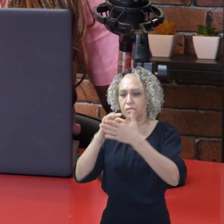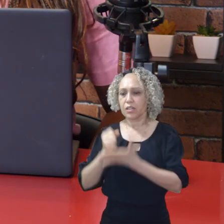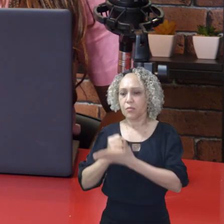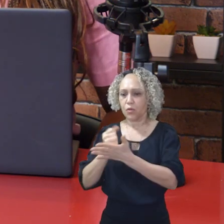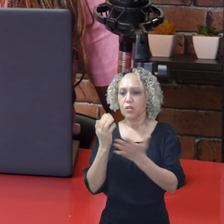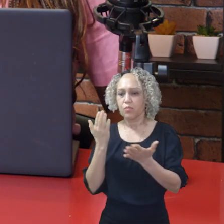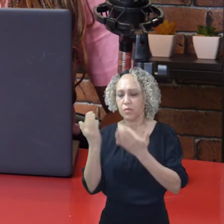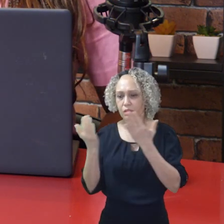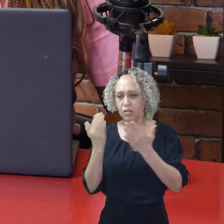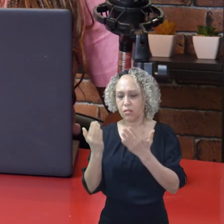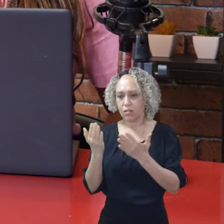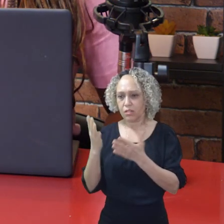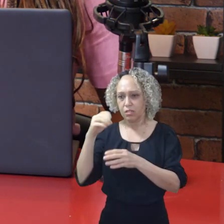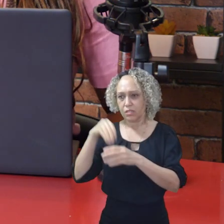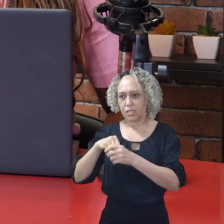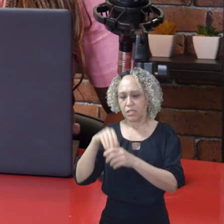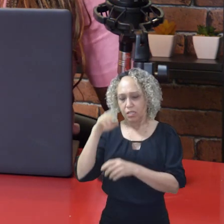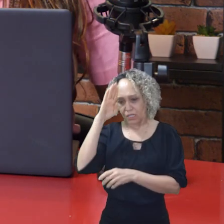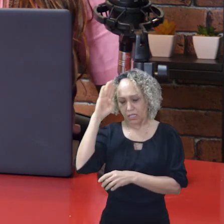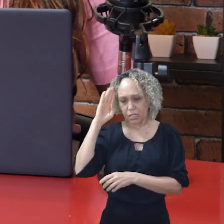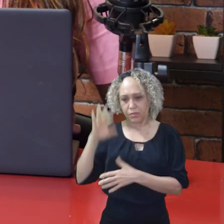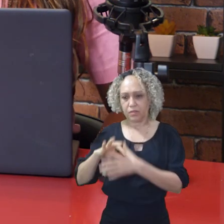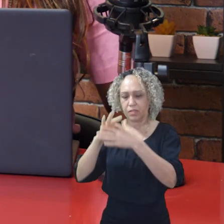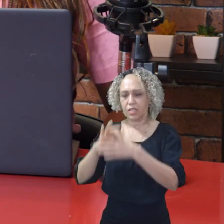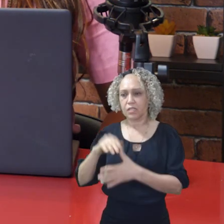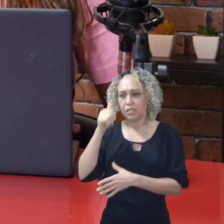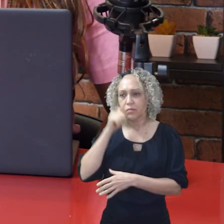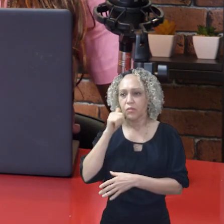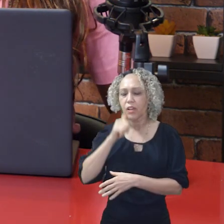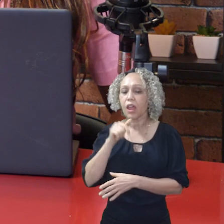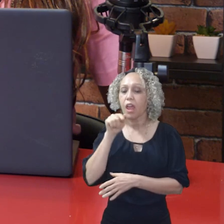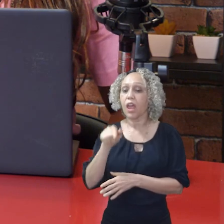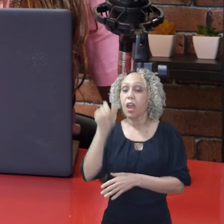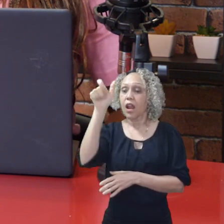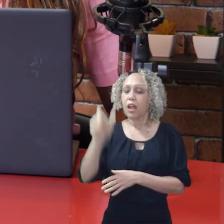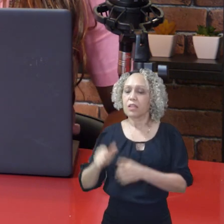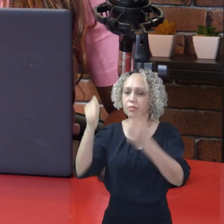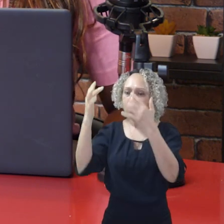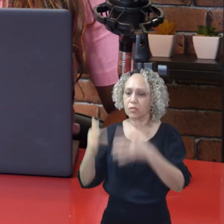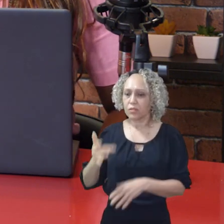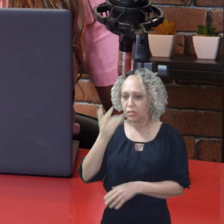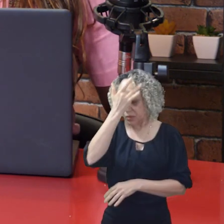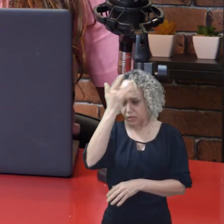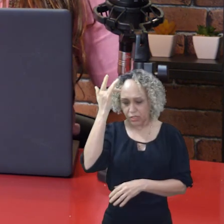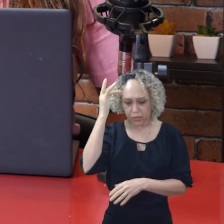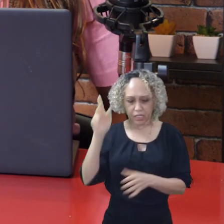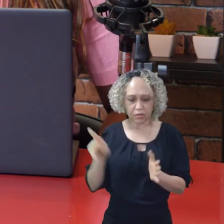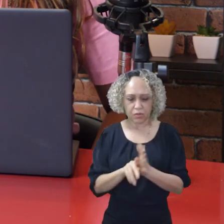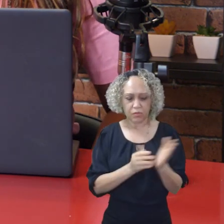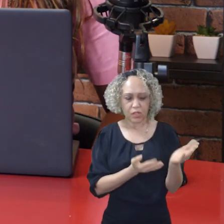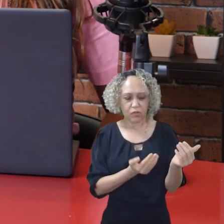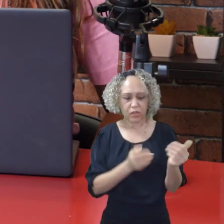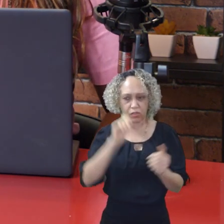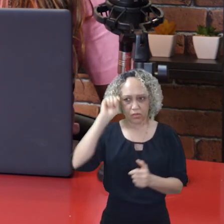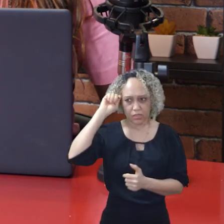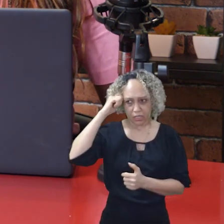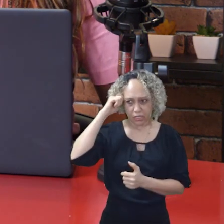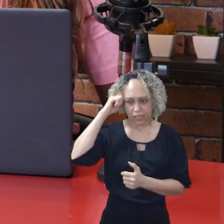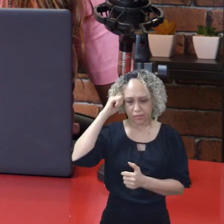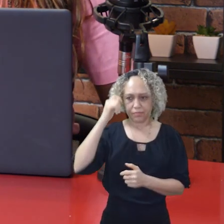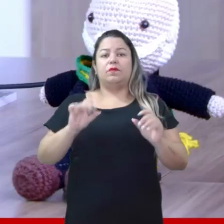de apoio psicológico na Academia de Lideranças Firminas. Ela falou sobre saúde mental da juventude